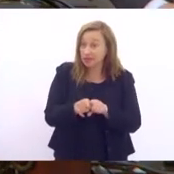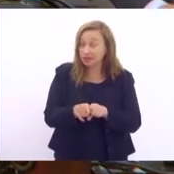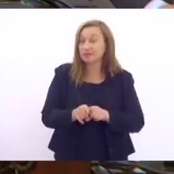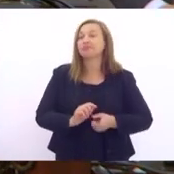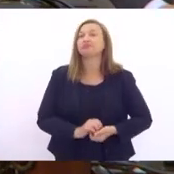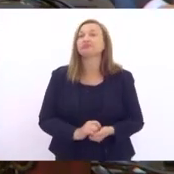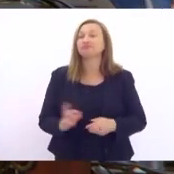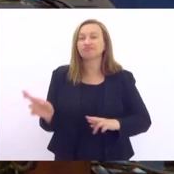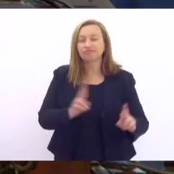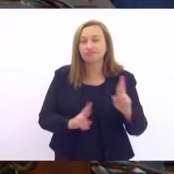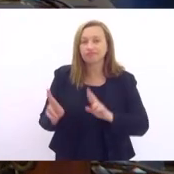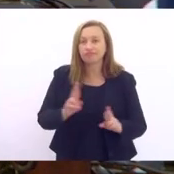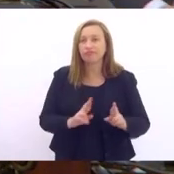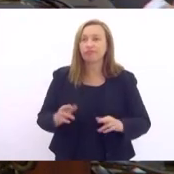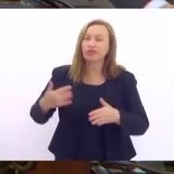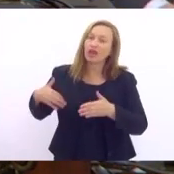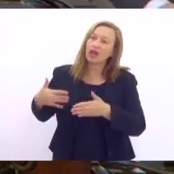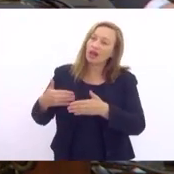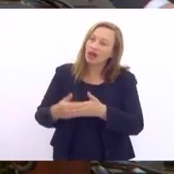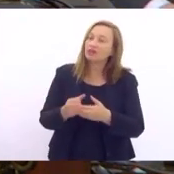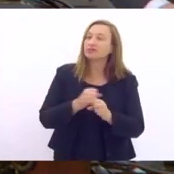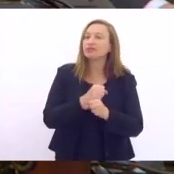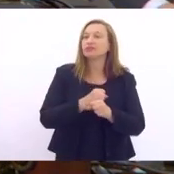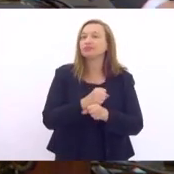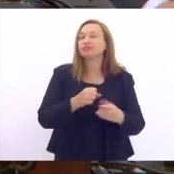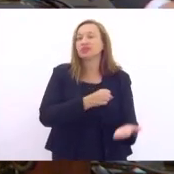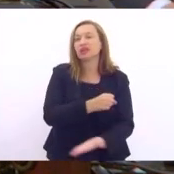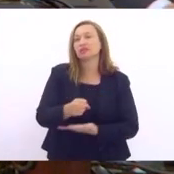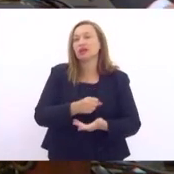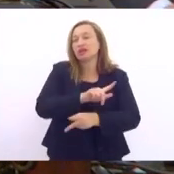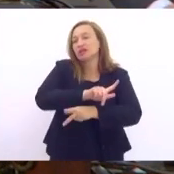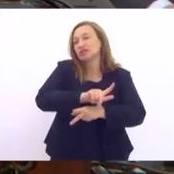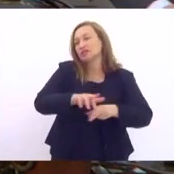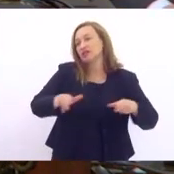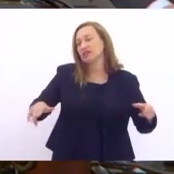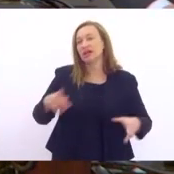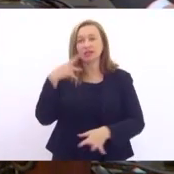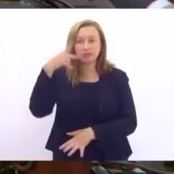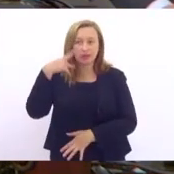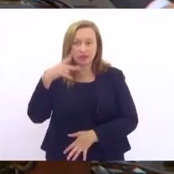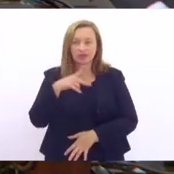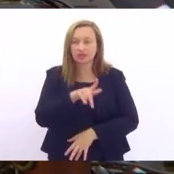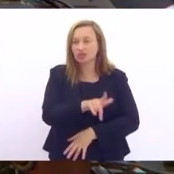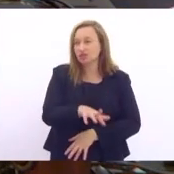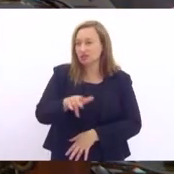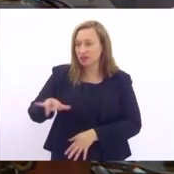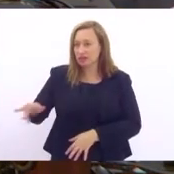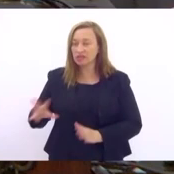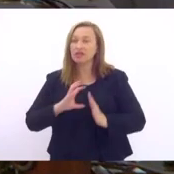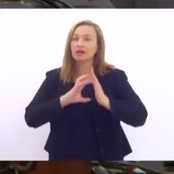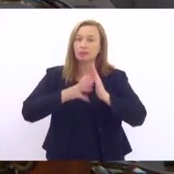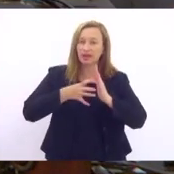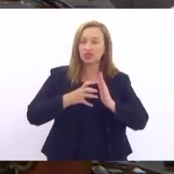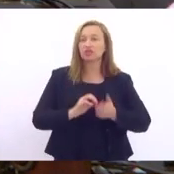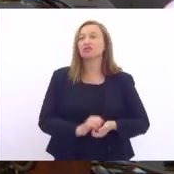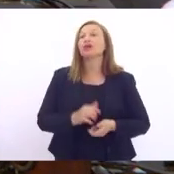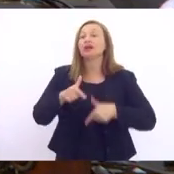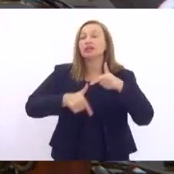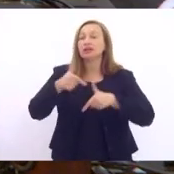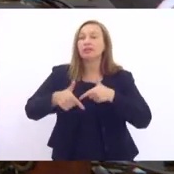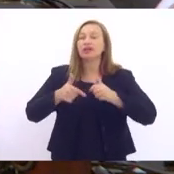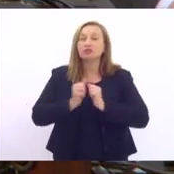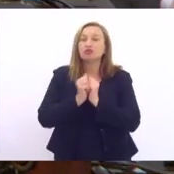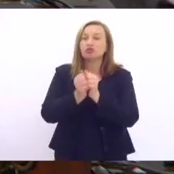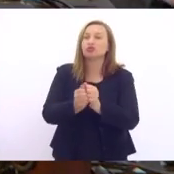ano com base a respeito à pluralidade do Parlamento em suas mais diversas correntes políticas, trabalhando sempre pelo consenso